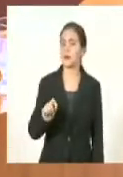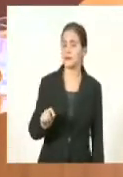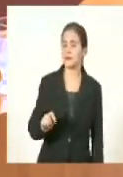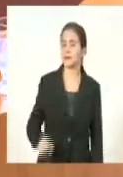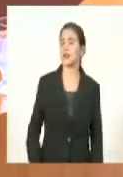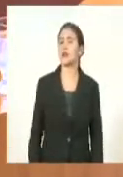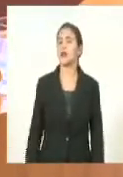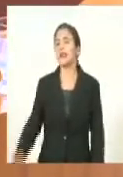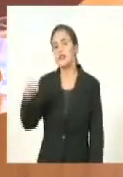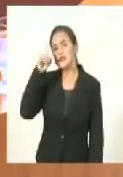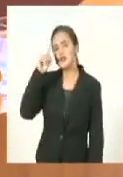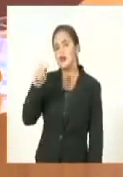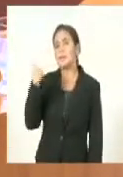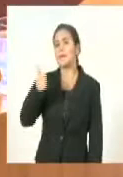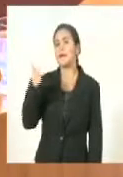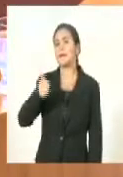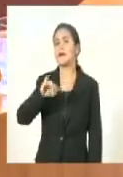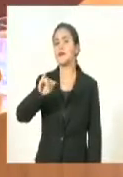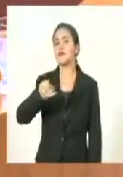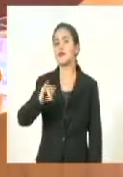o Estado comanda o sistema prisional.